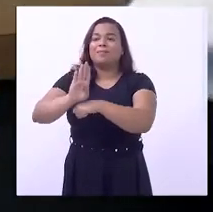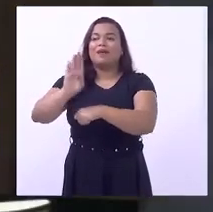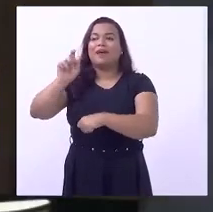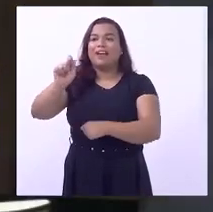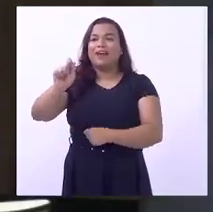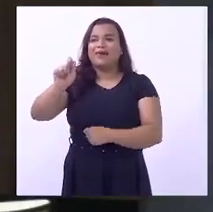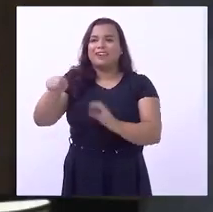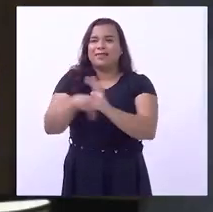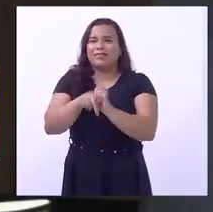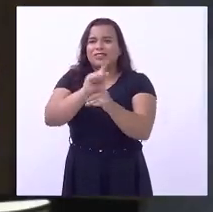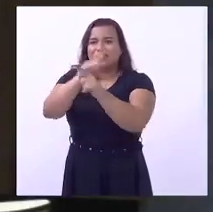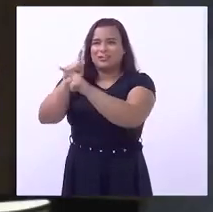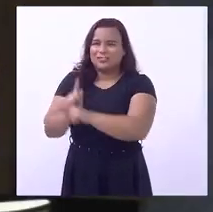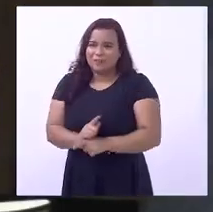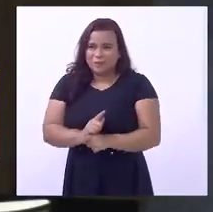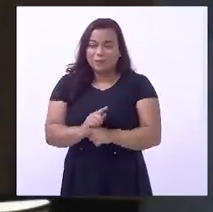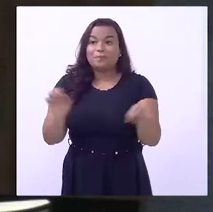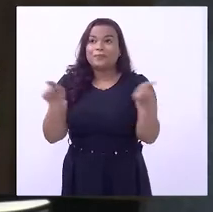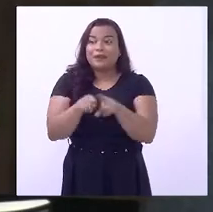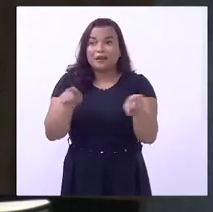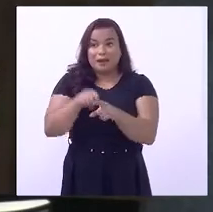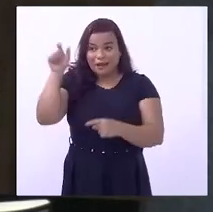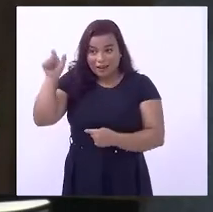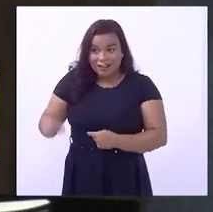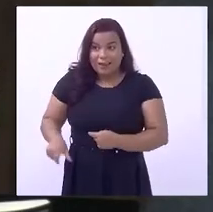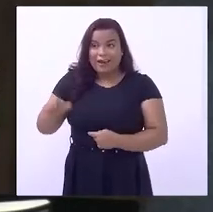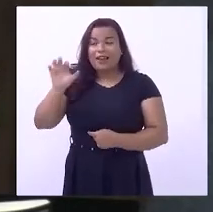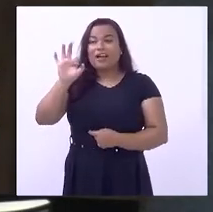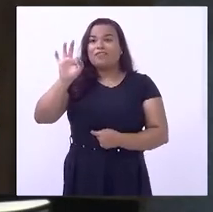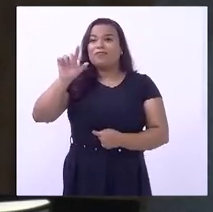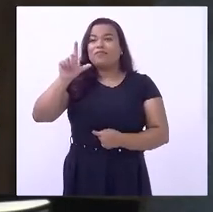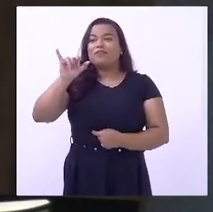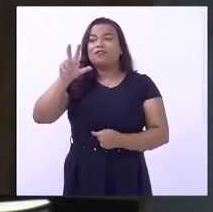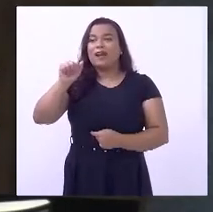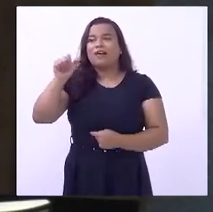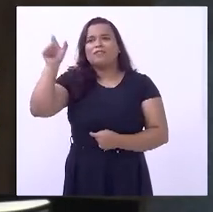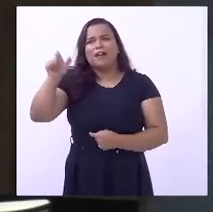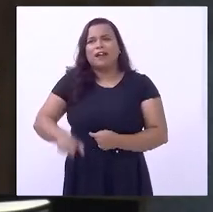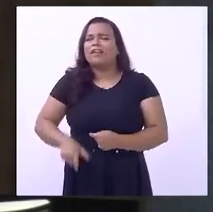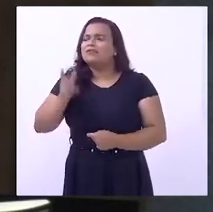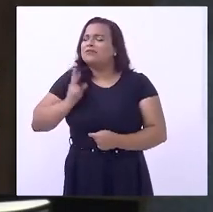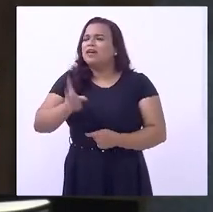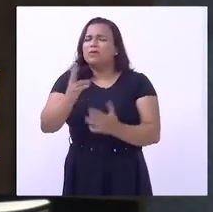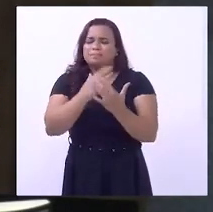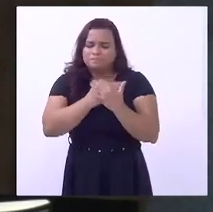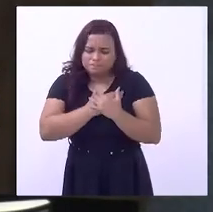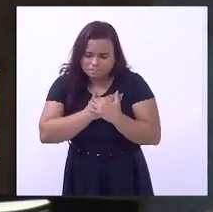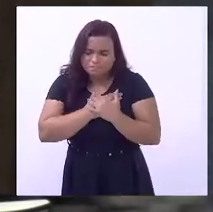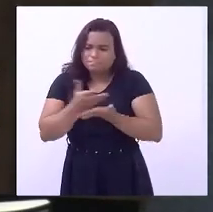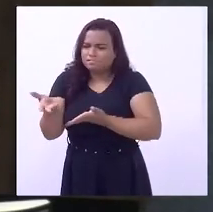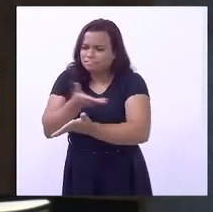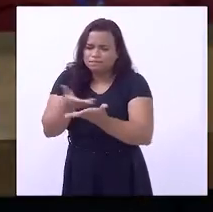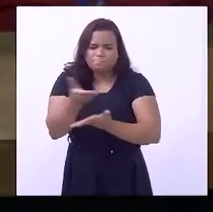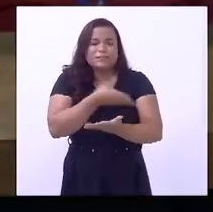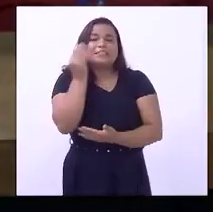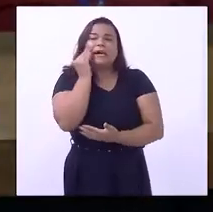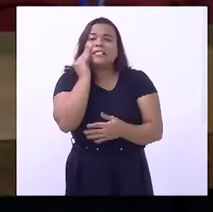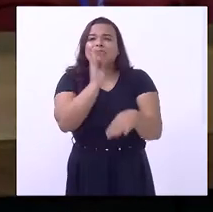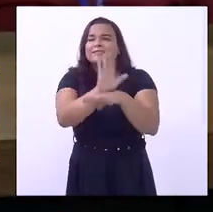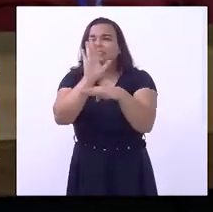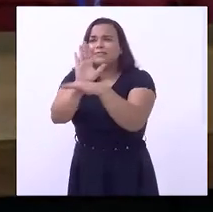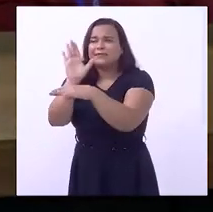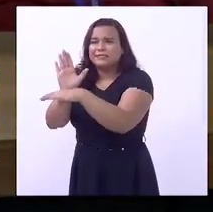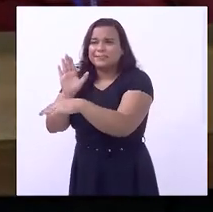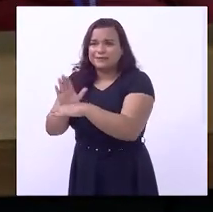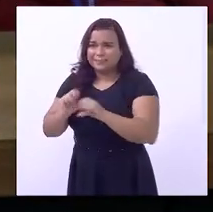Além disso, a Flávia é absolutamente solidária e tenta colaborar com o melhor